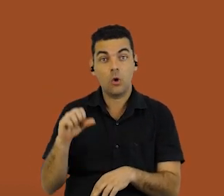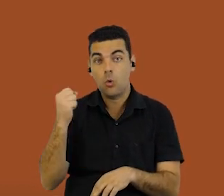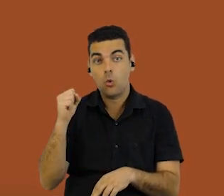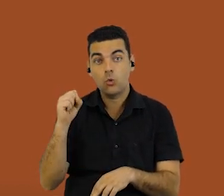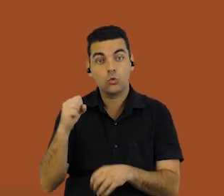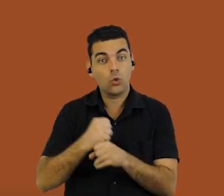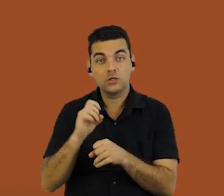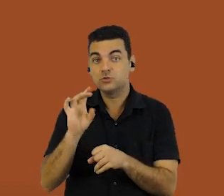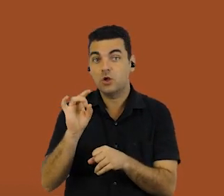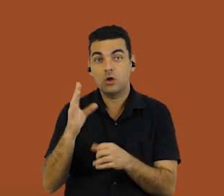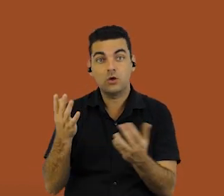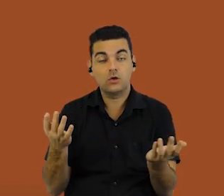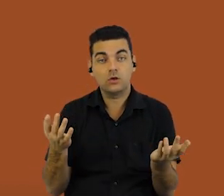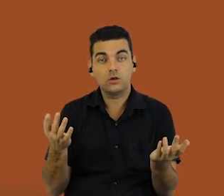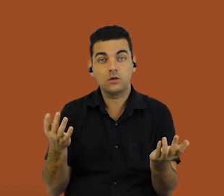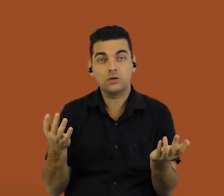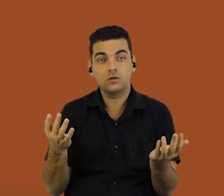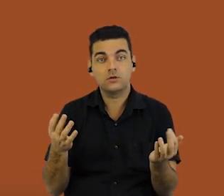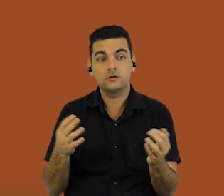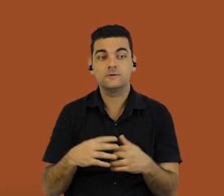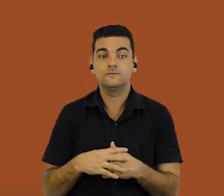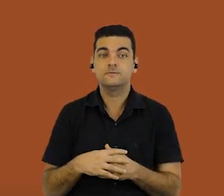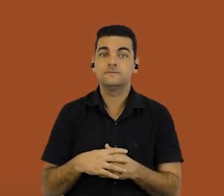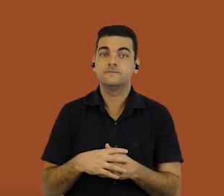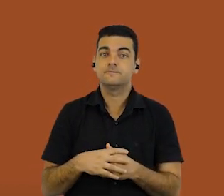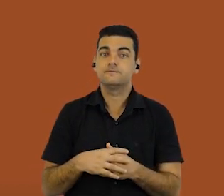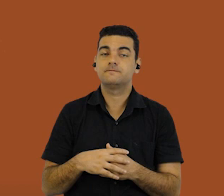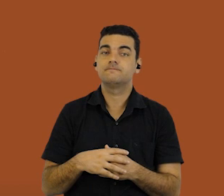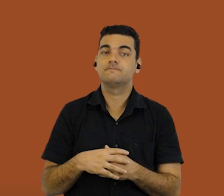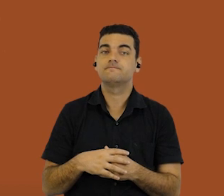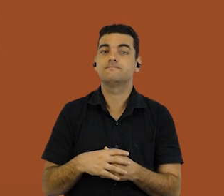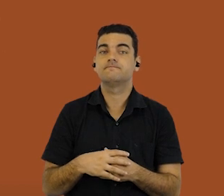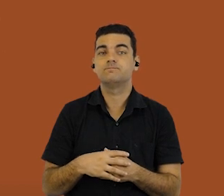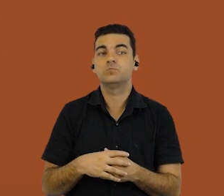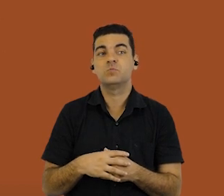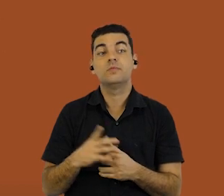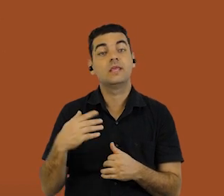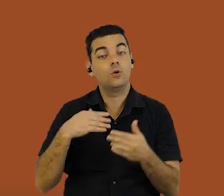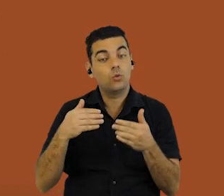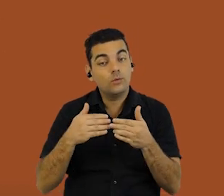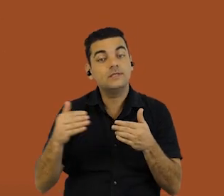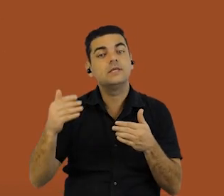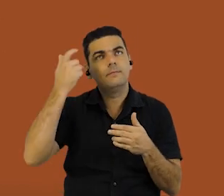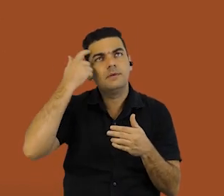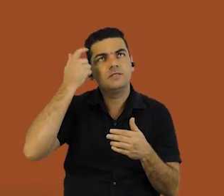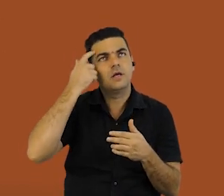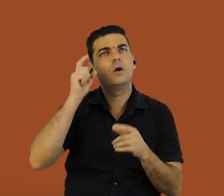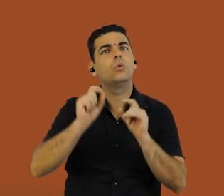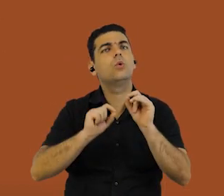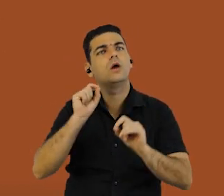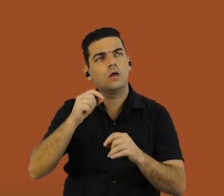8 anos, que eu mais ou menos conheci a lei. E comecei a entender um pouco sobre a